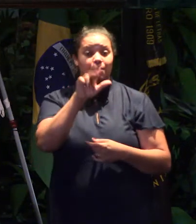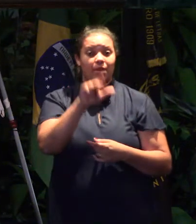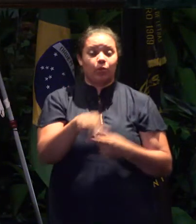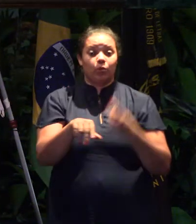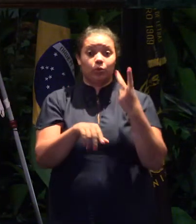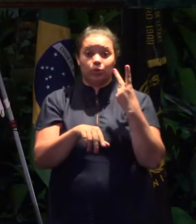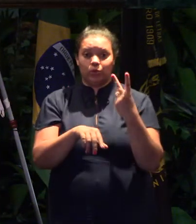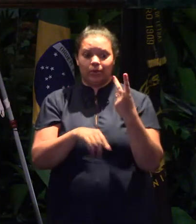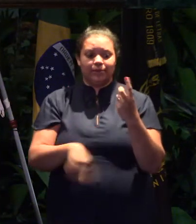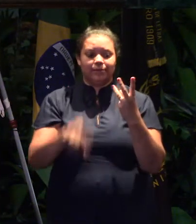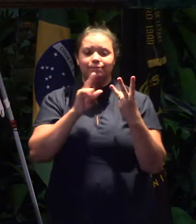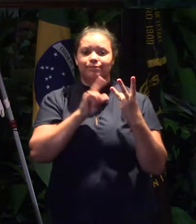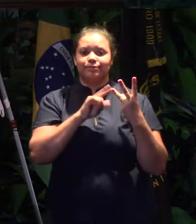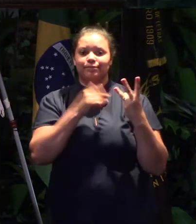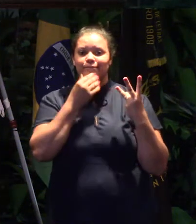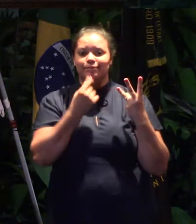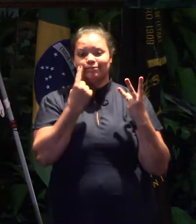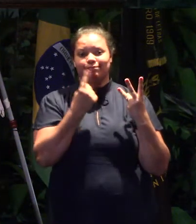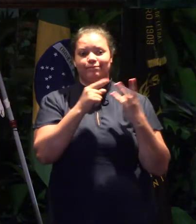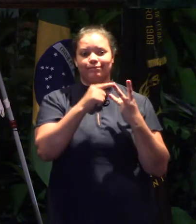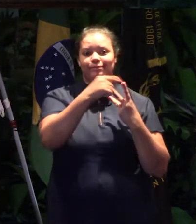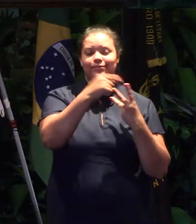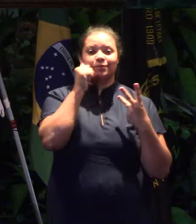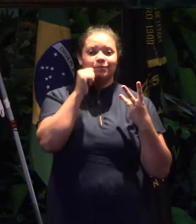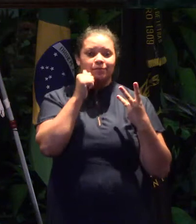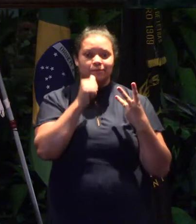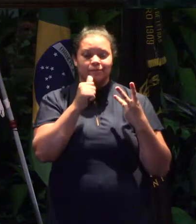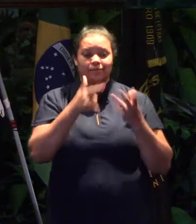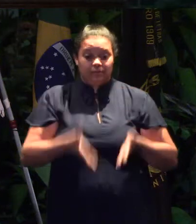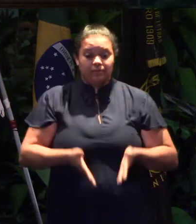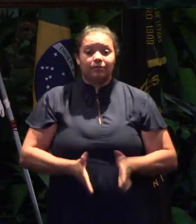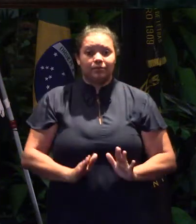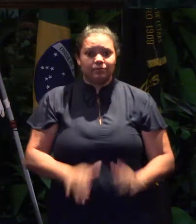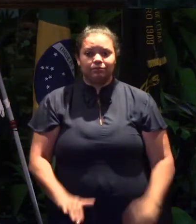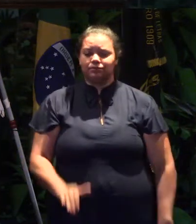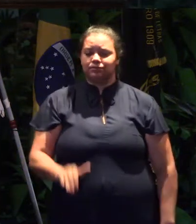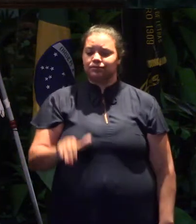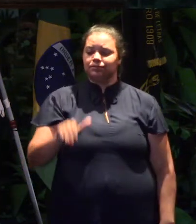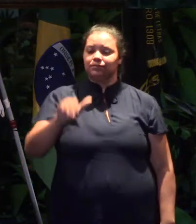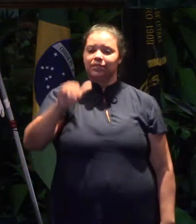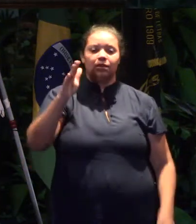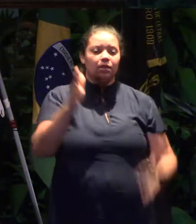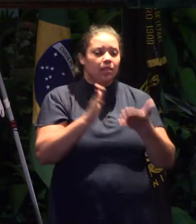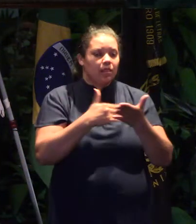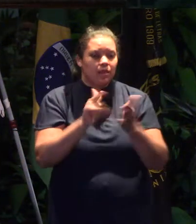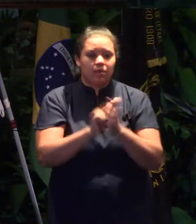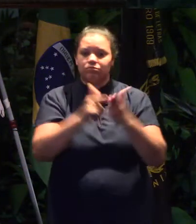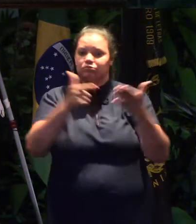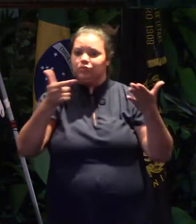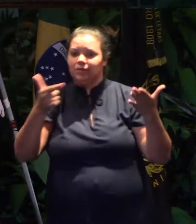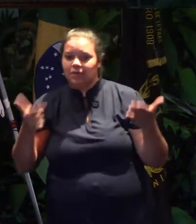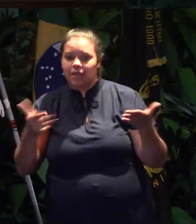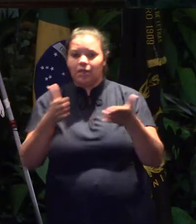Na nossa casa, sempre se cultivou o hábito da leitura, de modo que eu cresci rodeado de muitos livros, revistas, jornais e gibis.